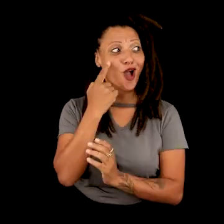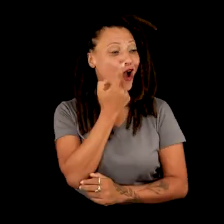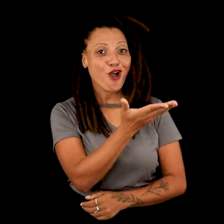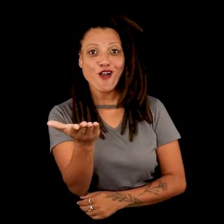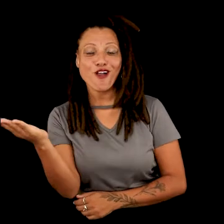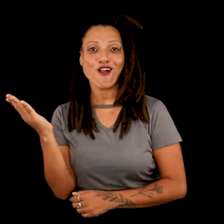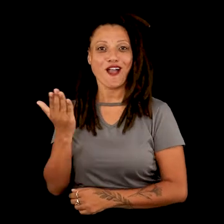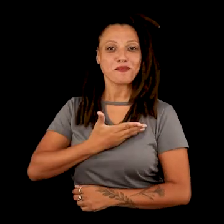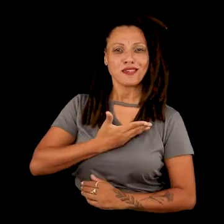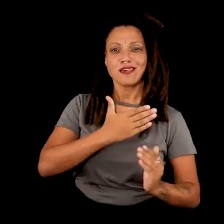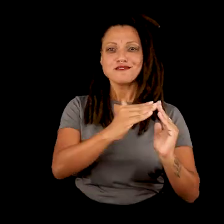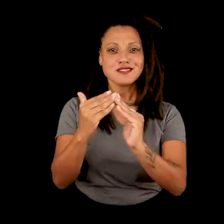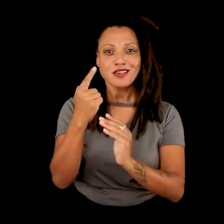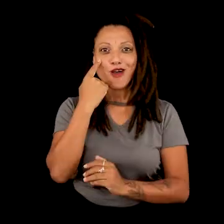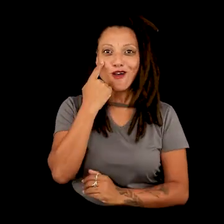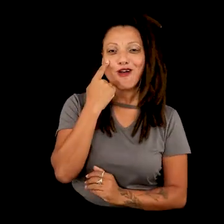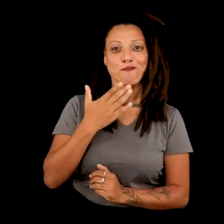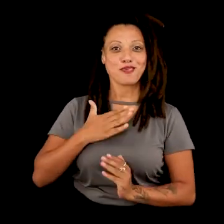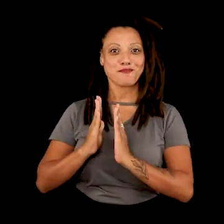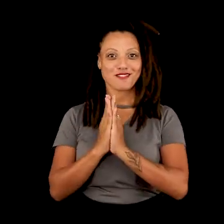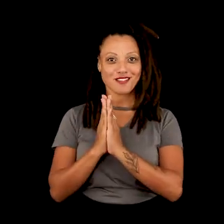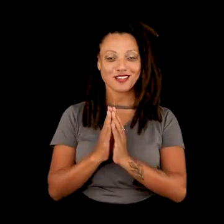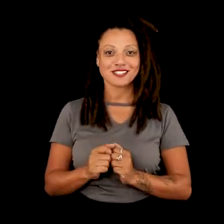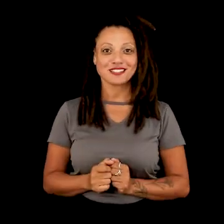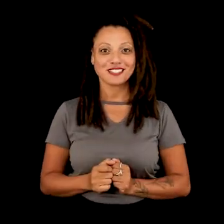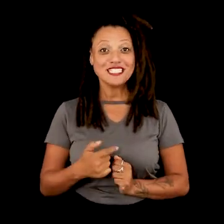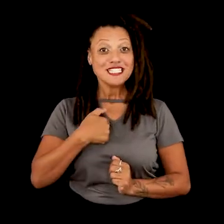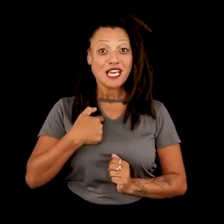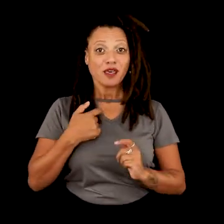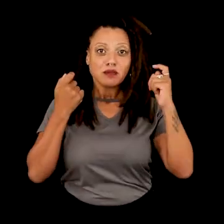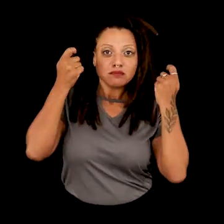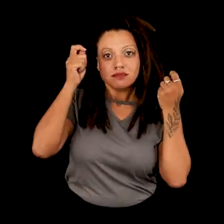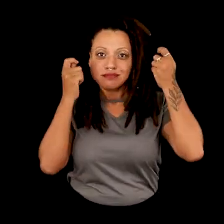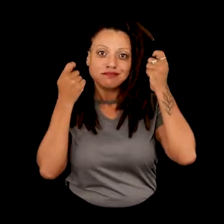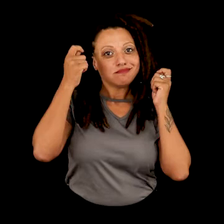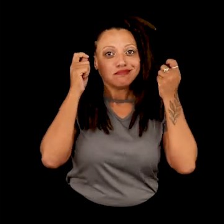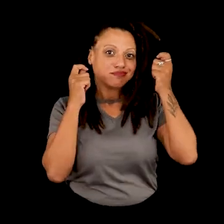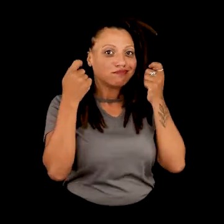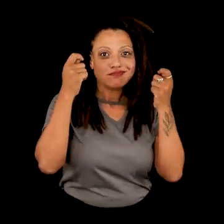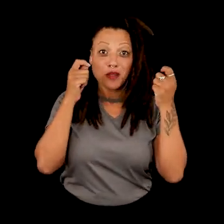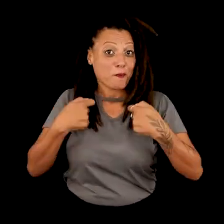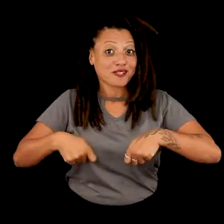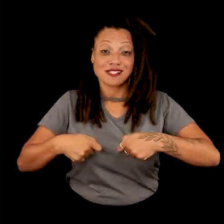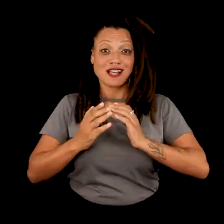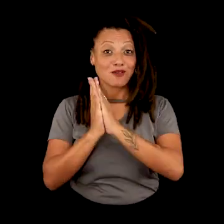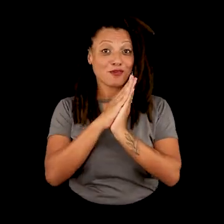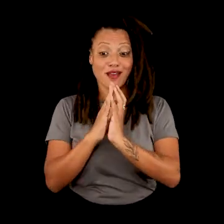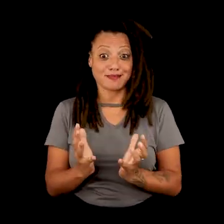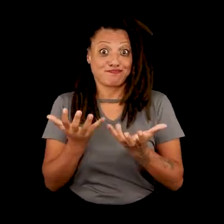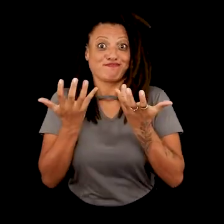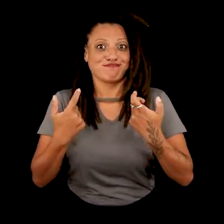né? Para as vizinhas. E eu era ela, né? Tinha que fazer ela, sabe? Eu tinha que dar vida à boneca